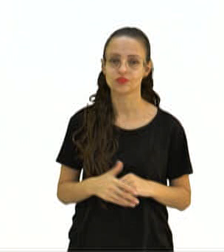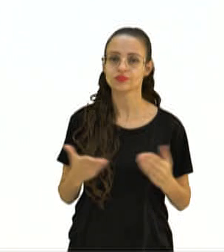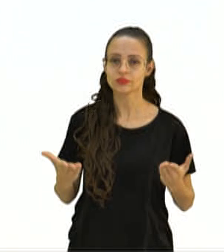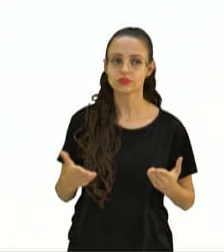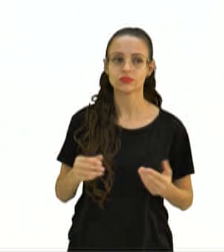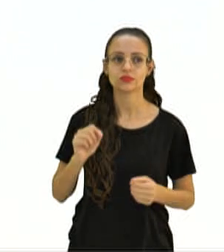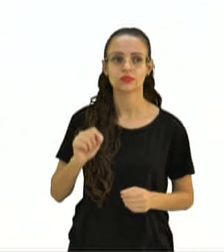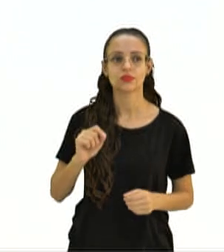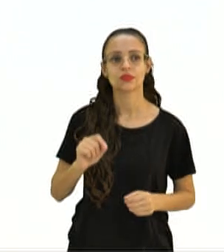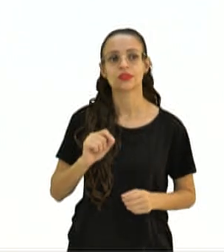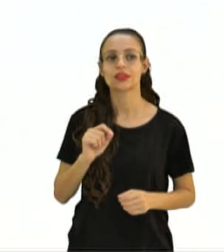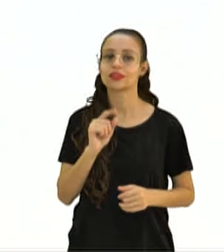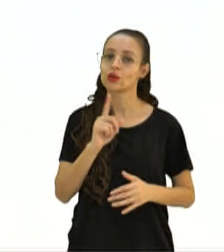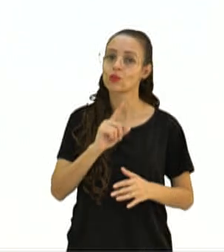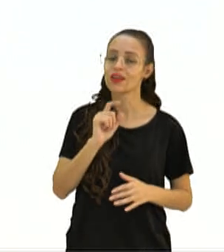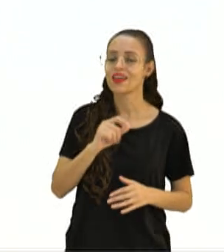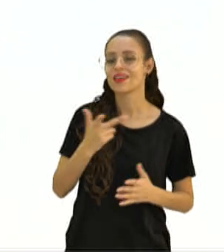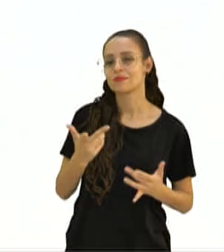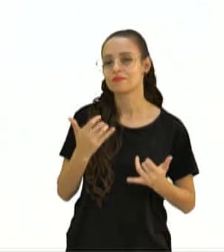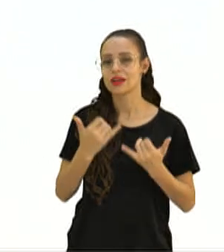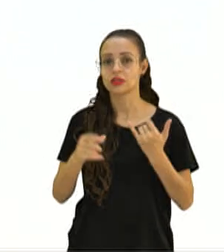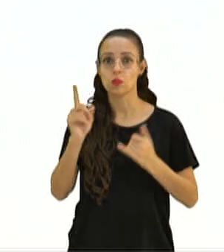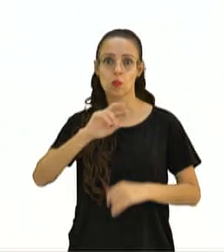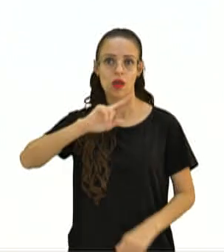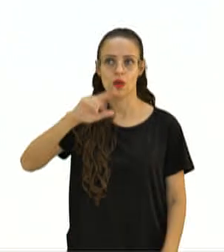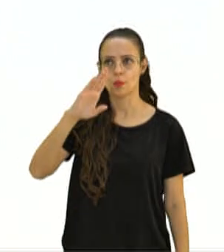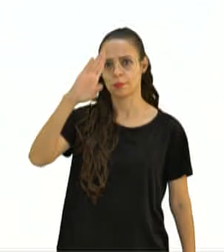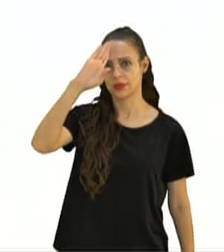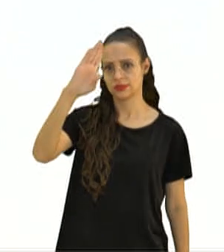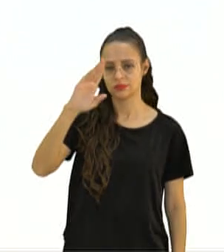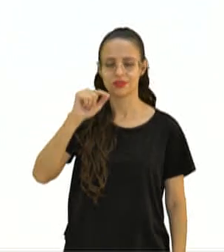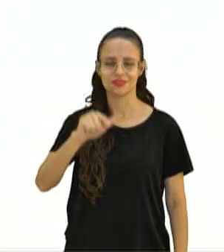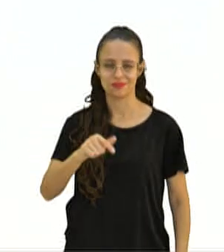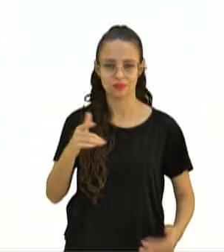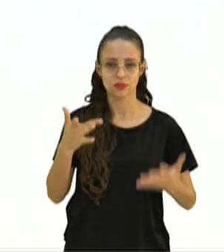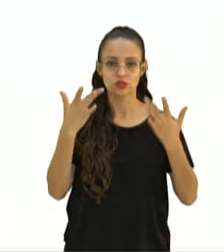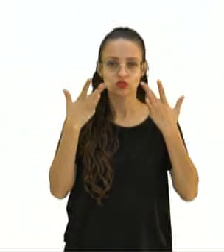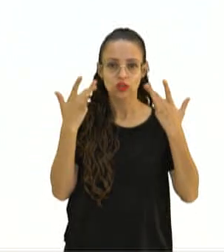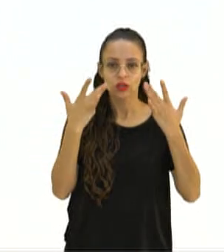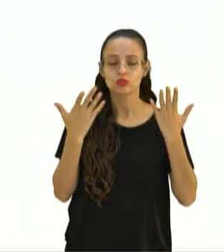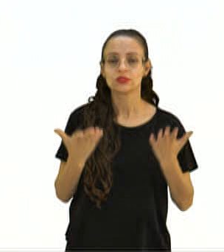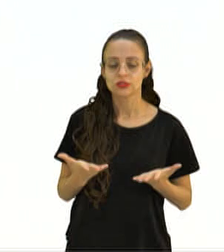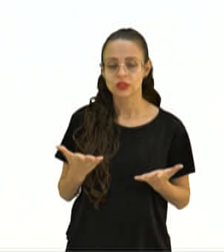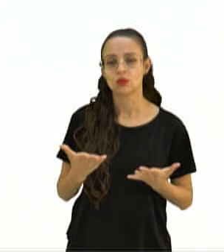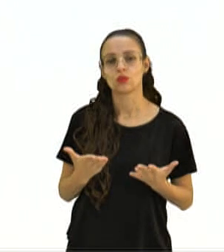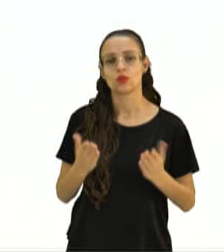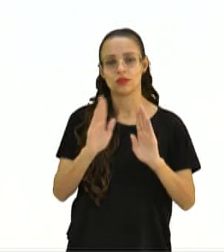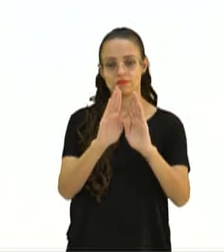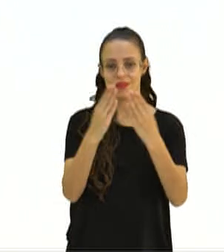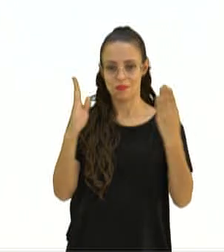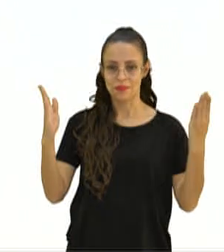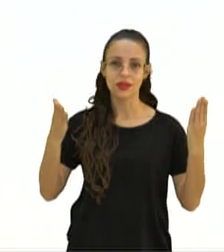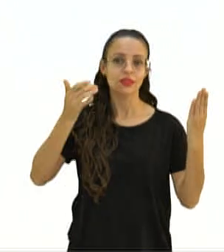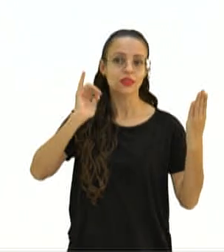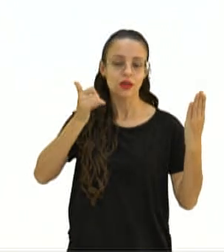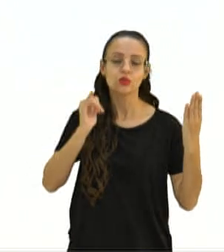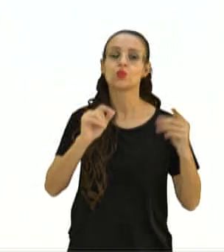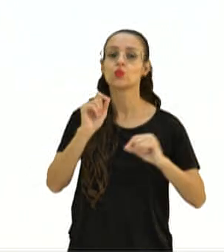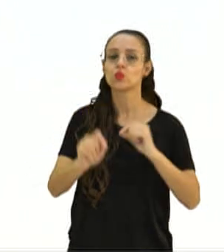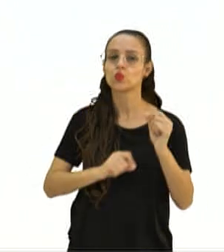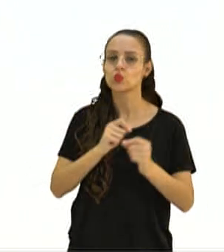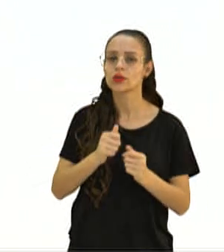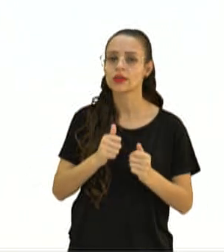são os coadjuvantes, como se fossem os coadjuvantes, né, de uma peça de teatro, né? Então o narrador, né, vai conduzir,